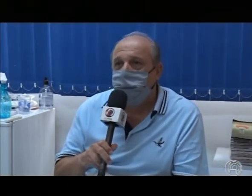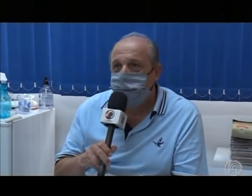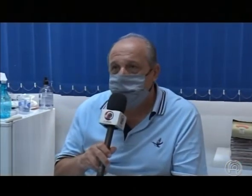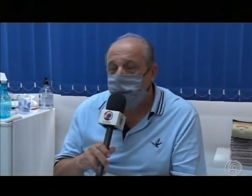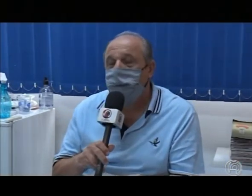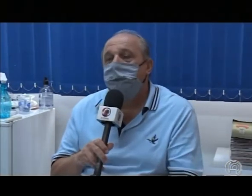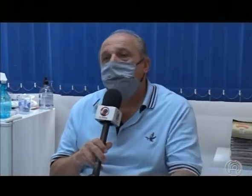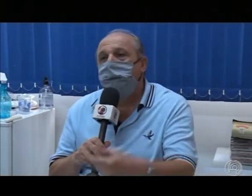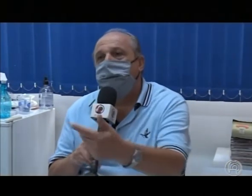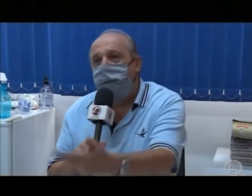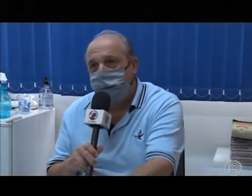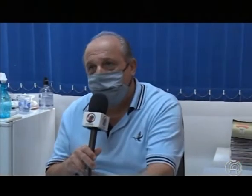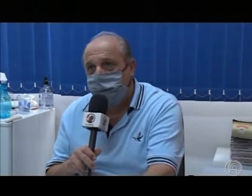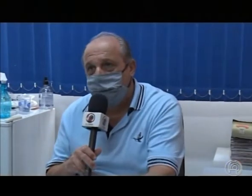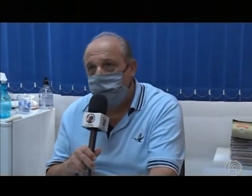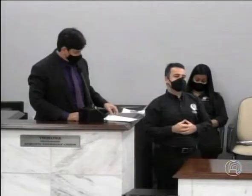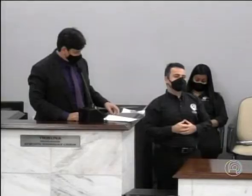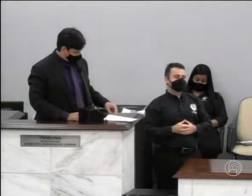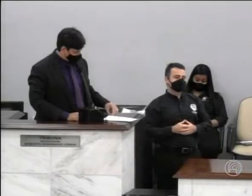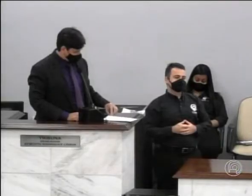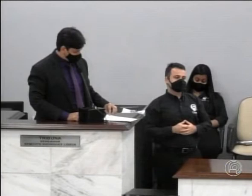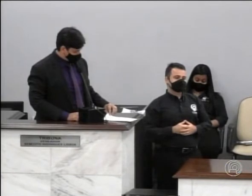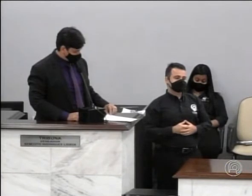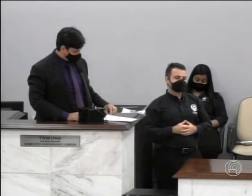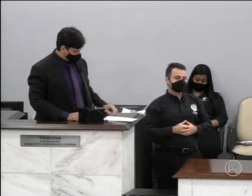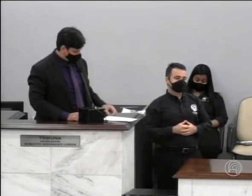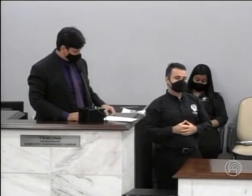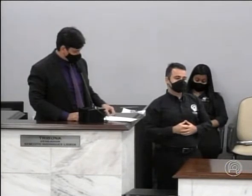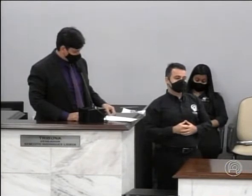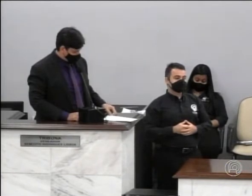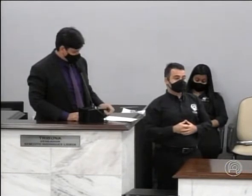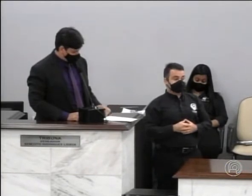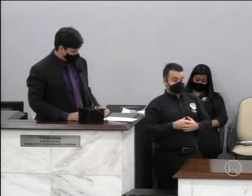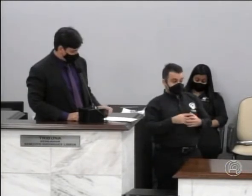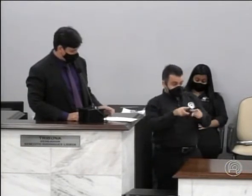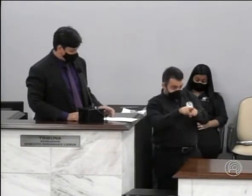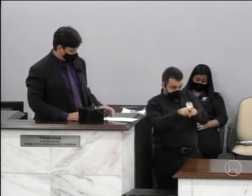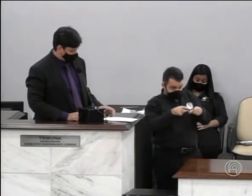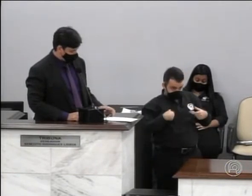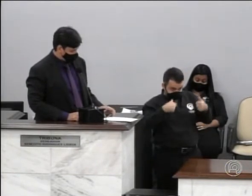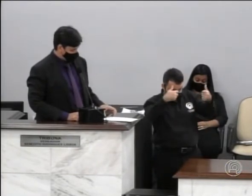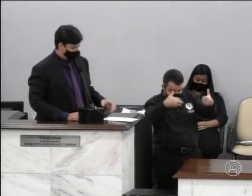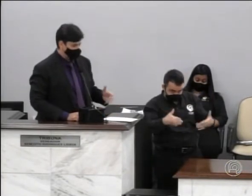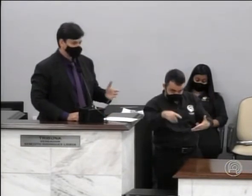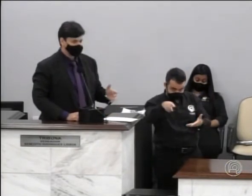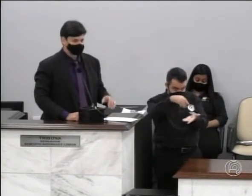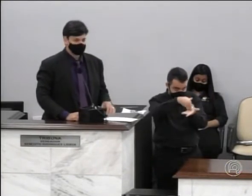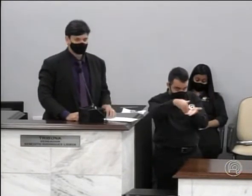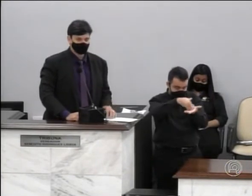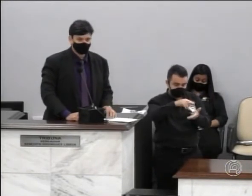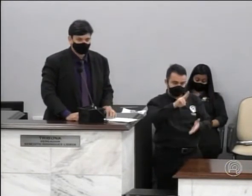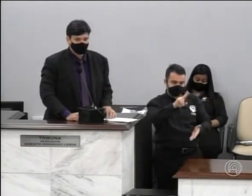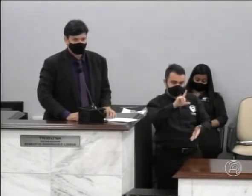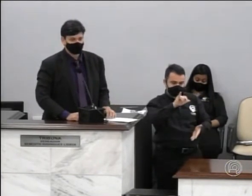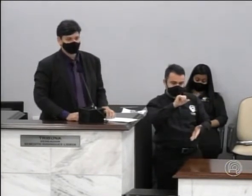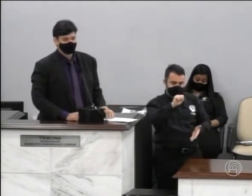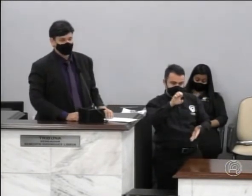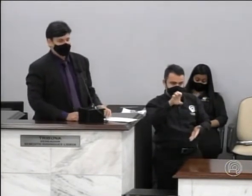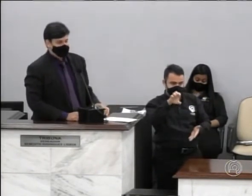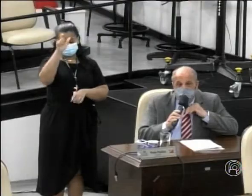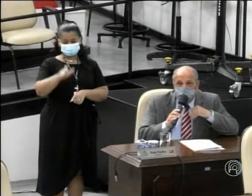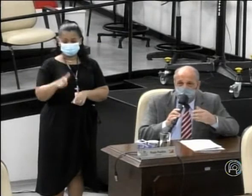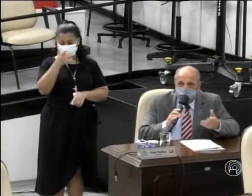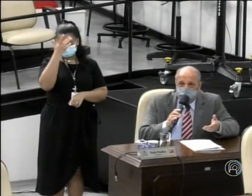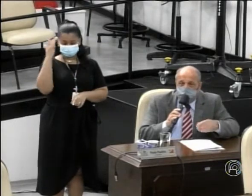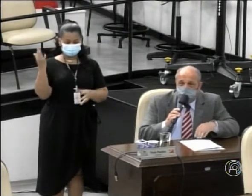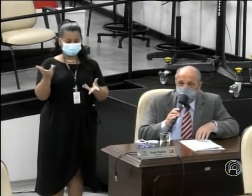favorável da comissão para a votação. A Comissão de Justiça e Redação emite parecer sobre todos os processos que tramitam pela